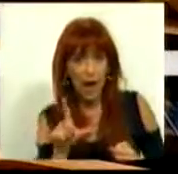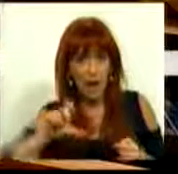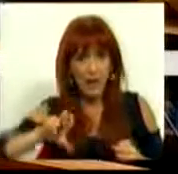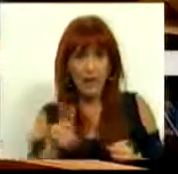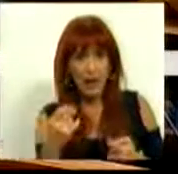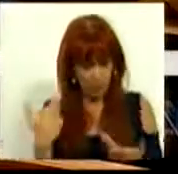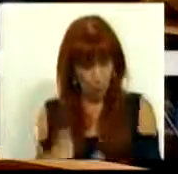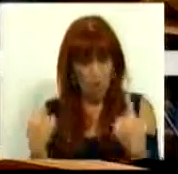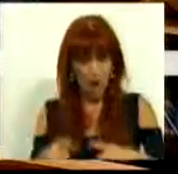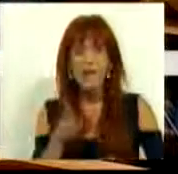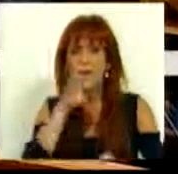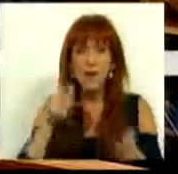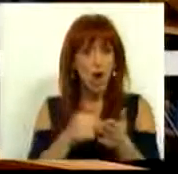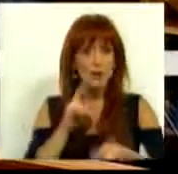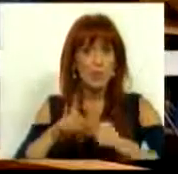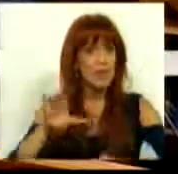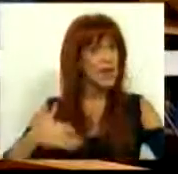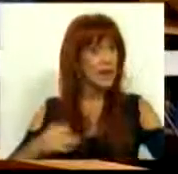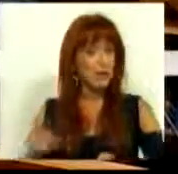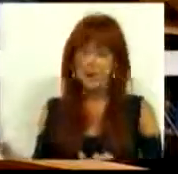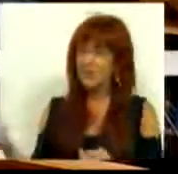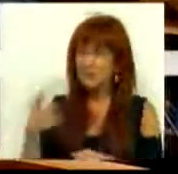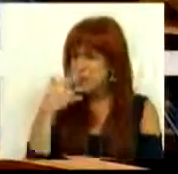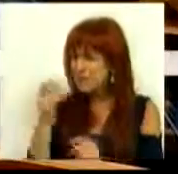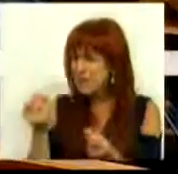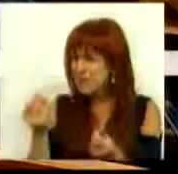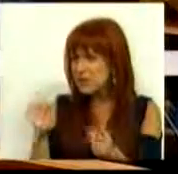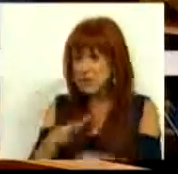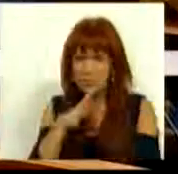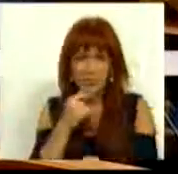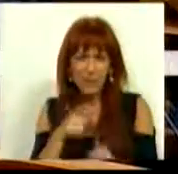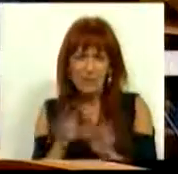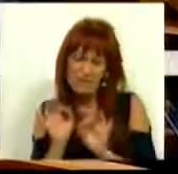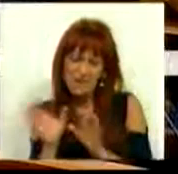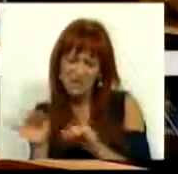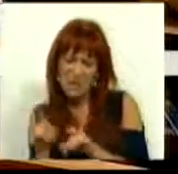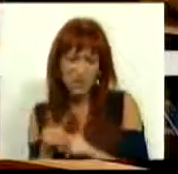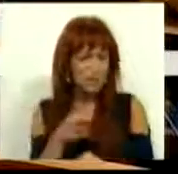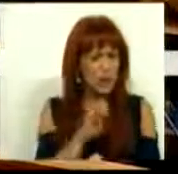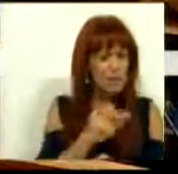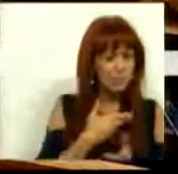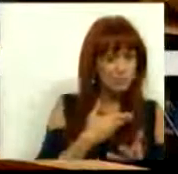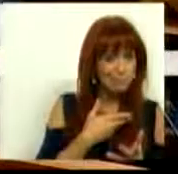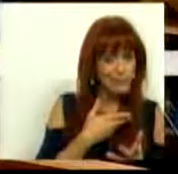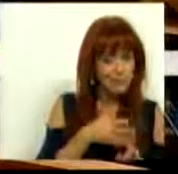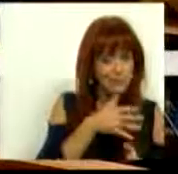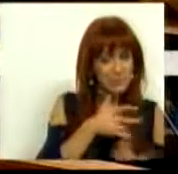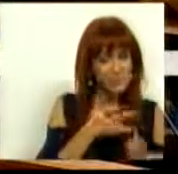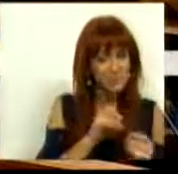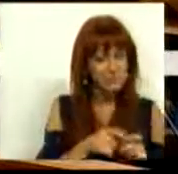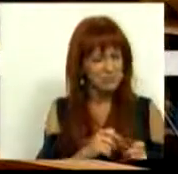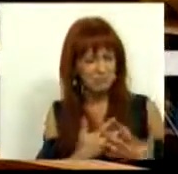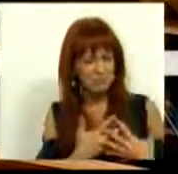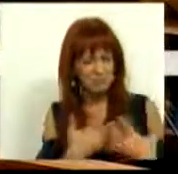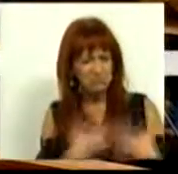hoje a ser. E o que nós esperamos é que o CDS, aparentemente com um discurso mais favorável, e o PSD com um discurso mais